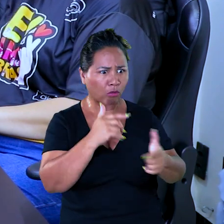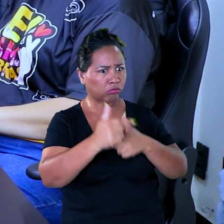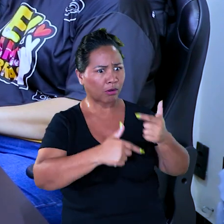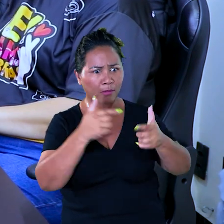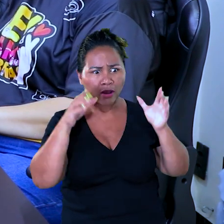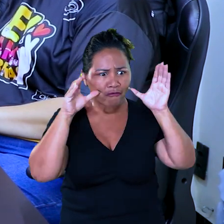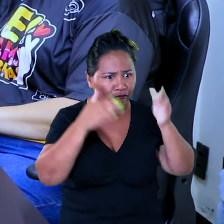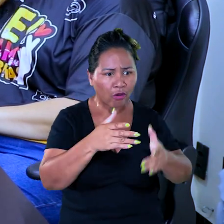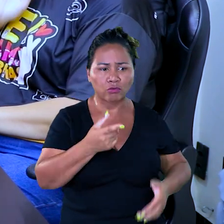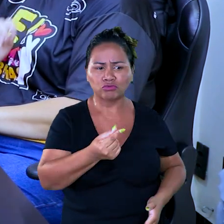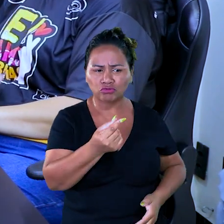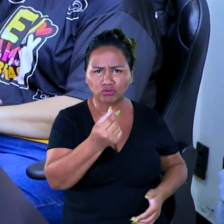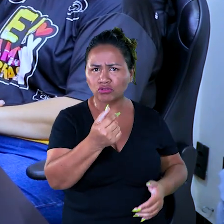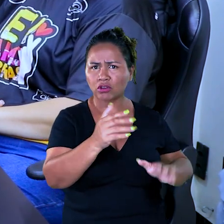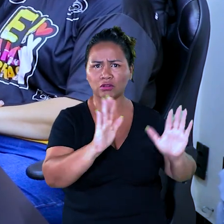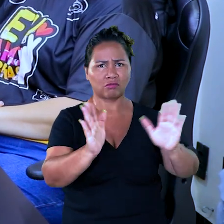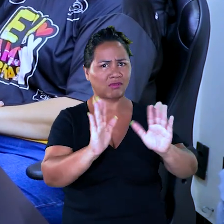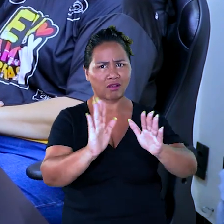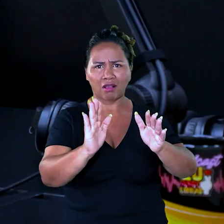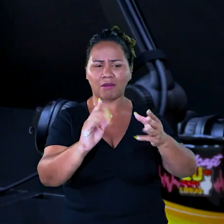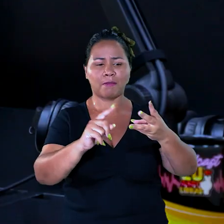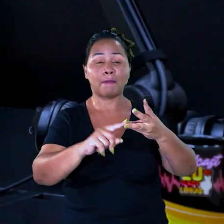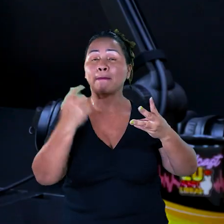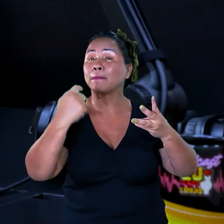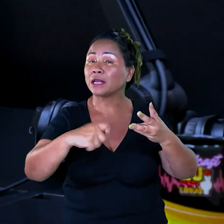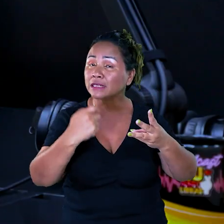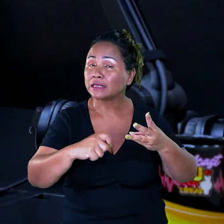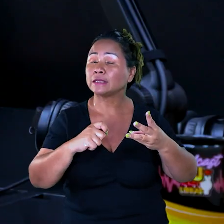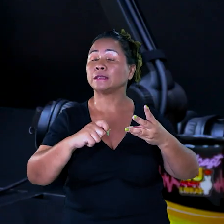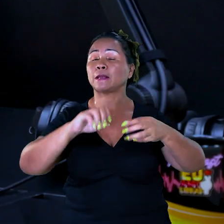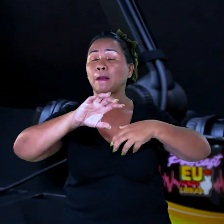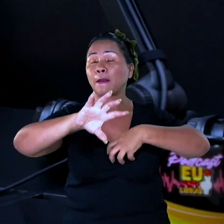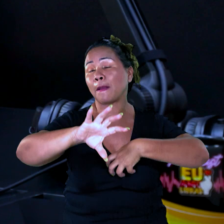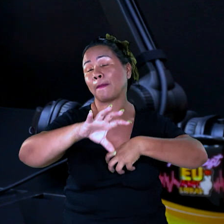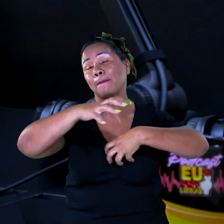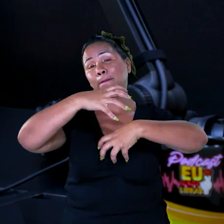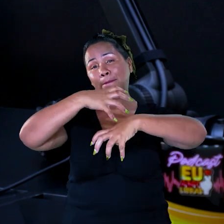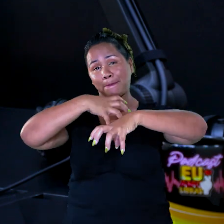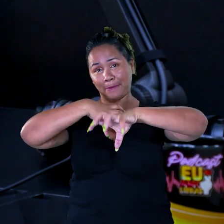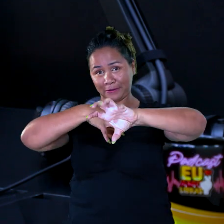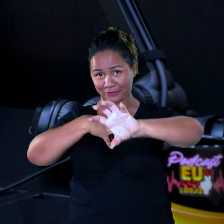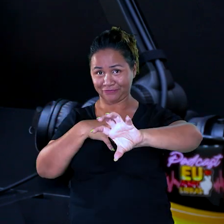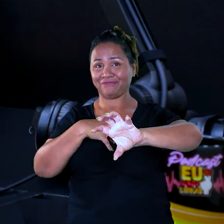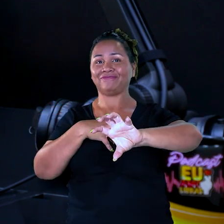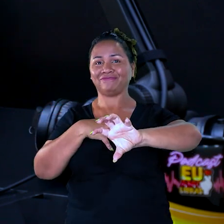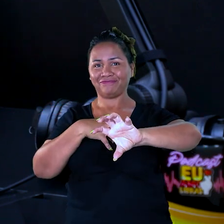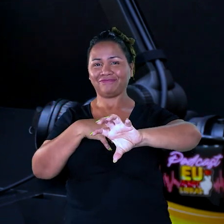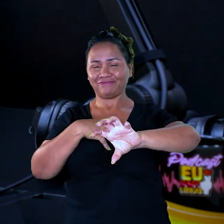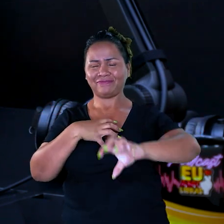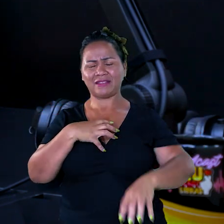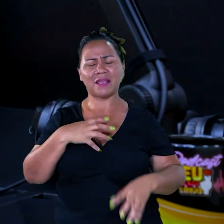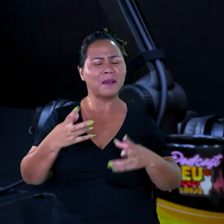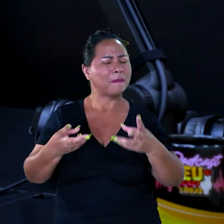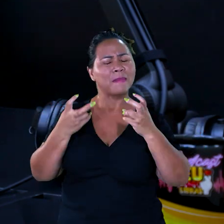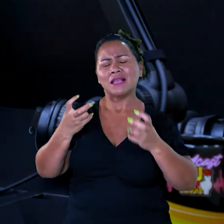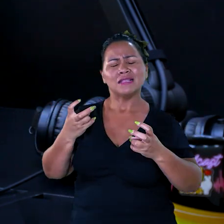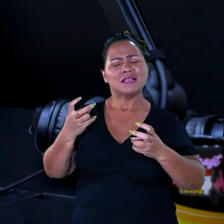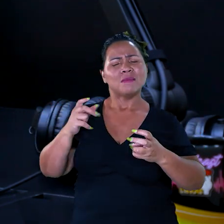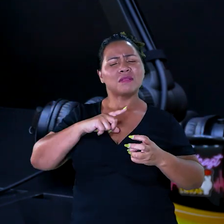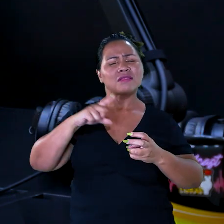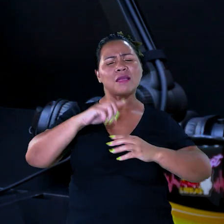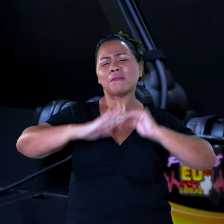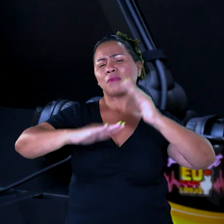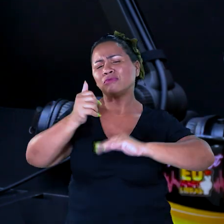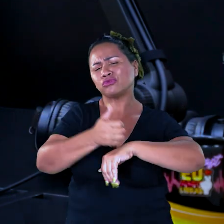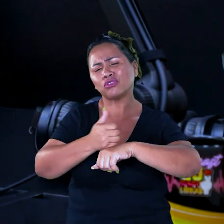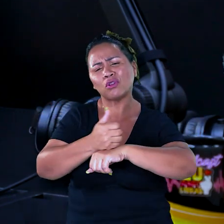você tem que pelo menos ter um pouco de empatia. Porque é que a gente percebe hoje que esses profissionais às vezes só que às vezes não tem empatia pelo seu trabalho, não